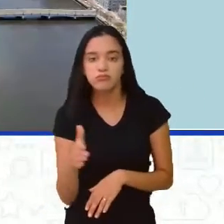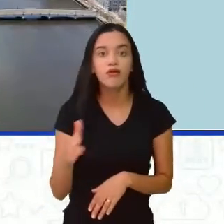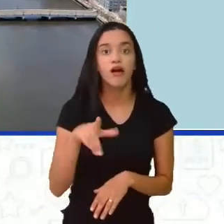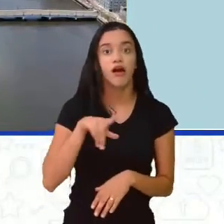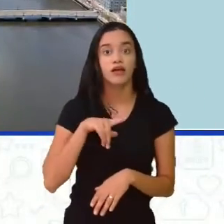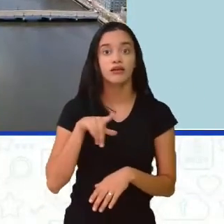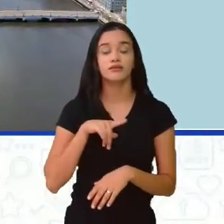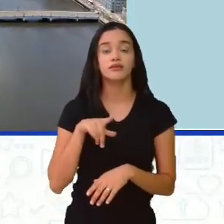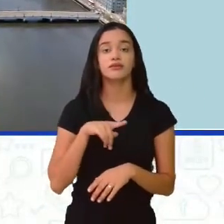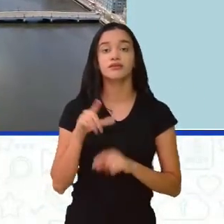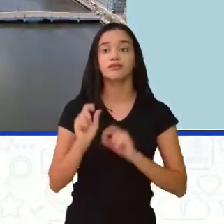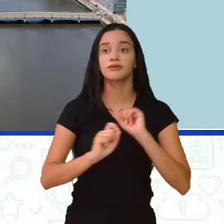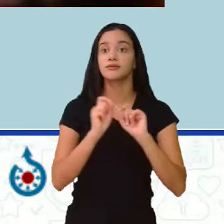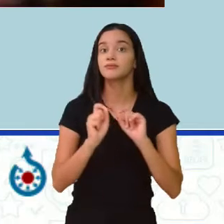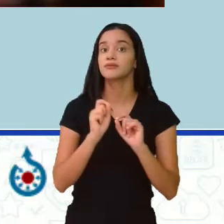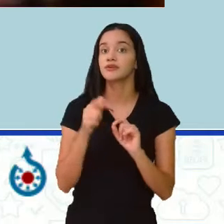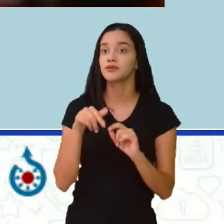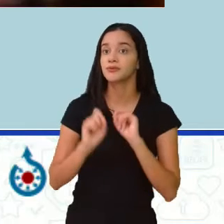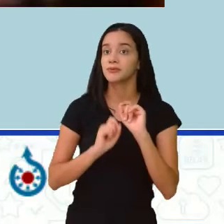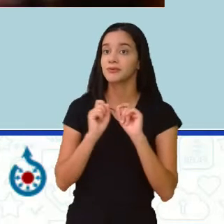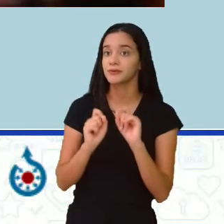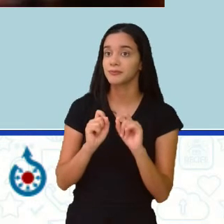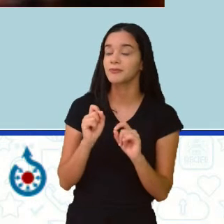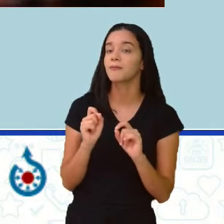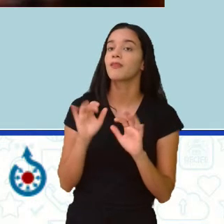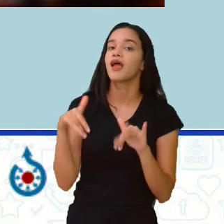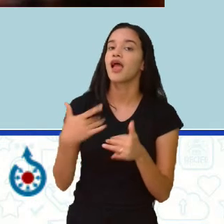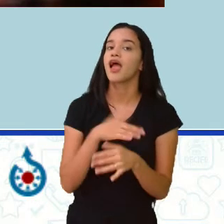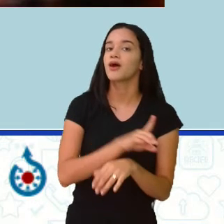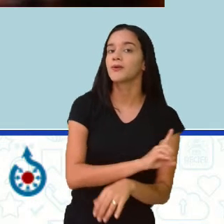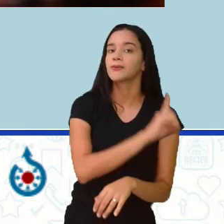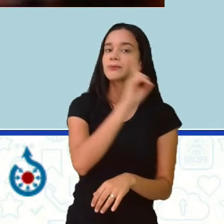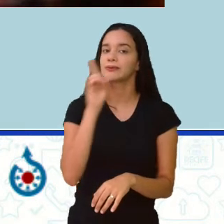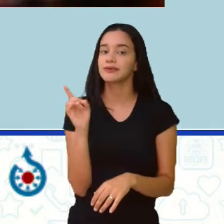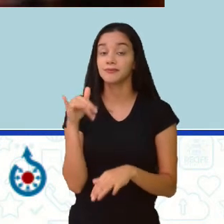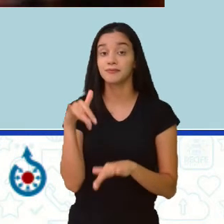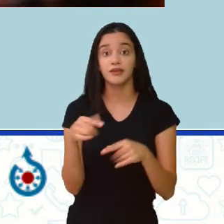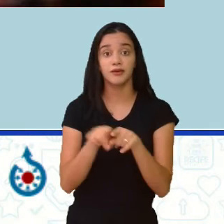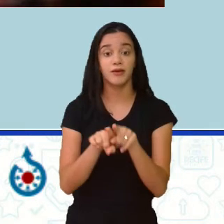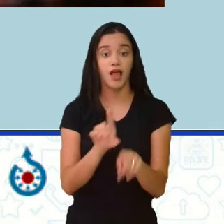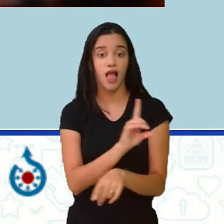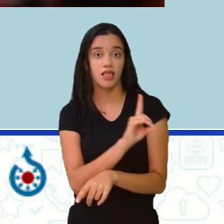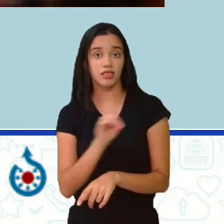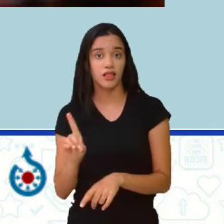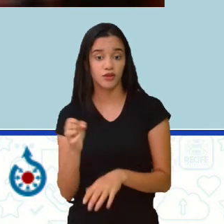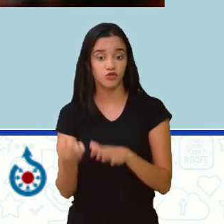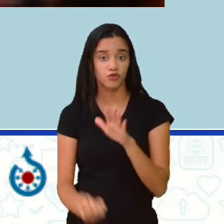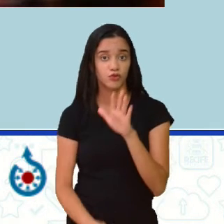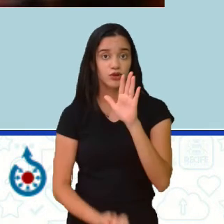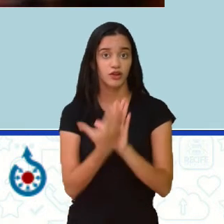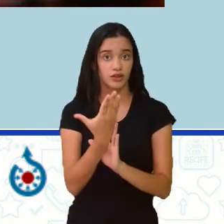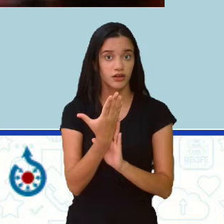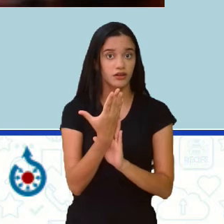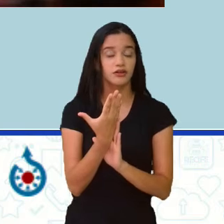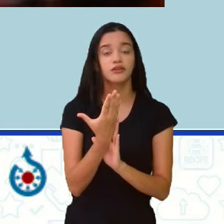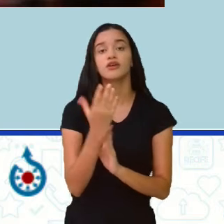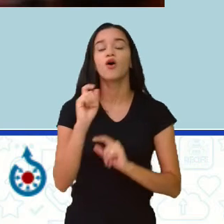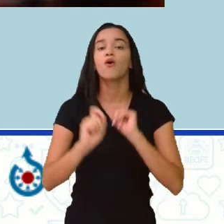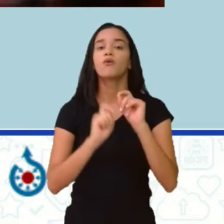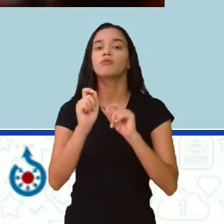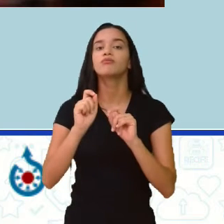está aí por acaso. Então, esse dia vai ser comemorado. E essa data, ela foi criada, gente, na